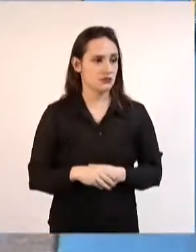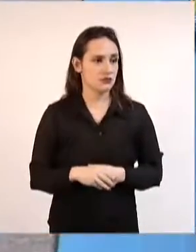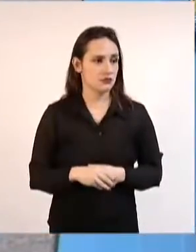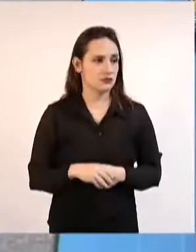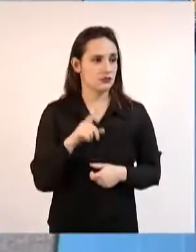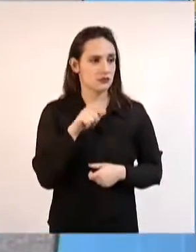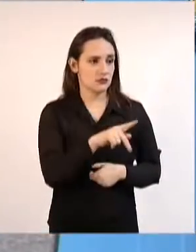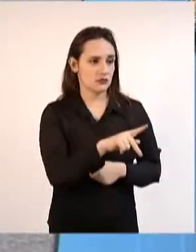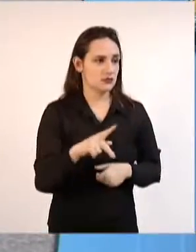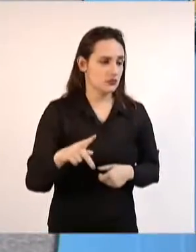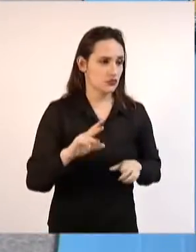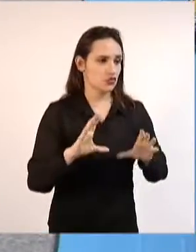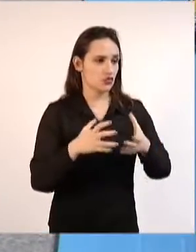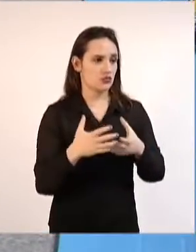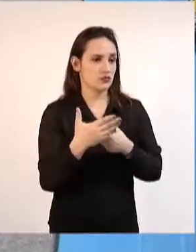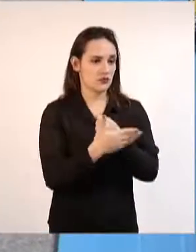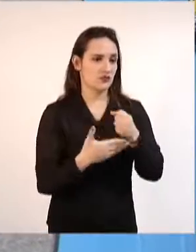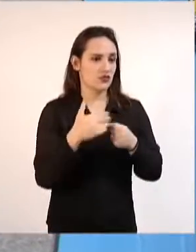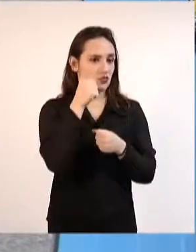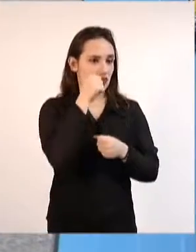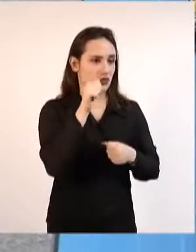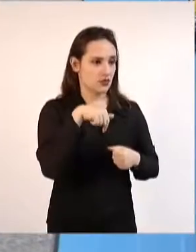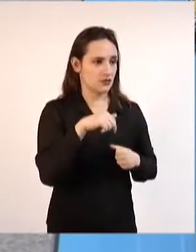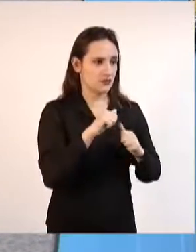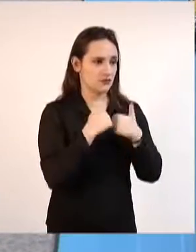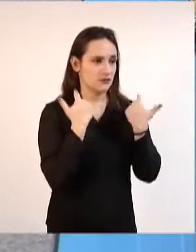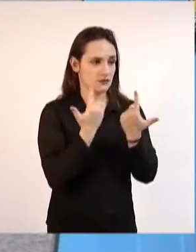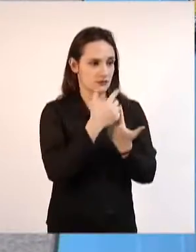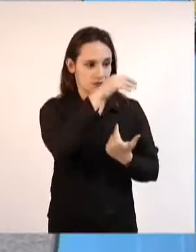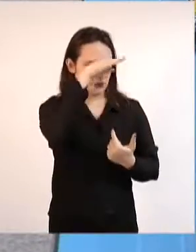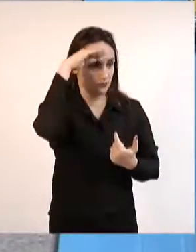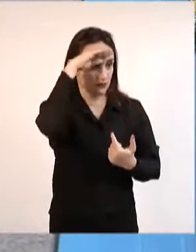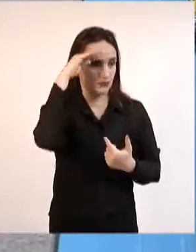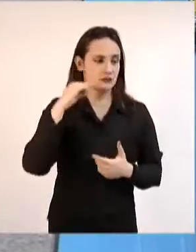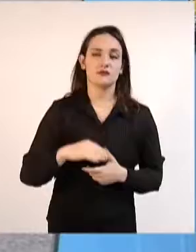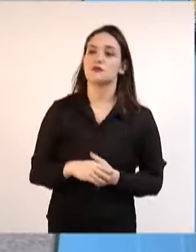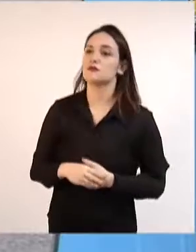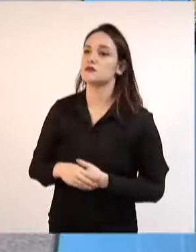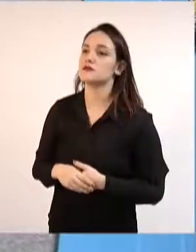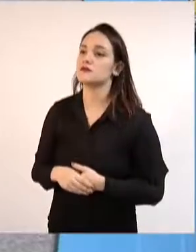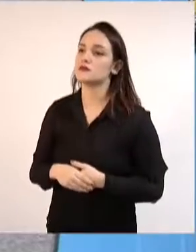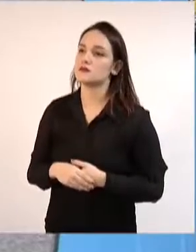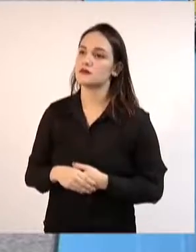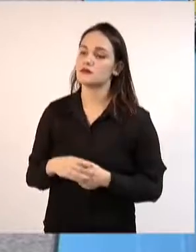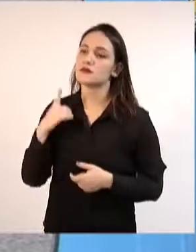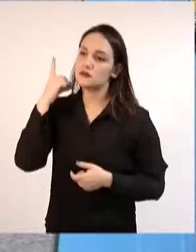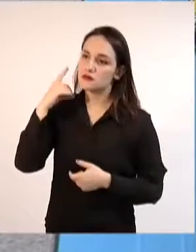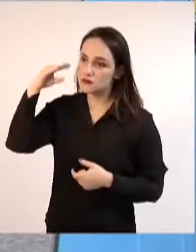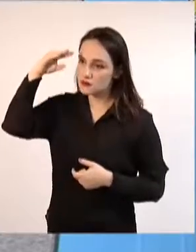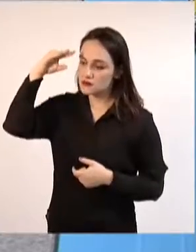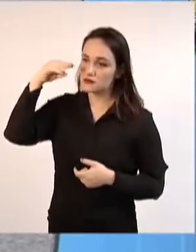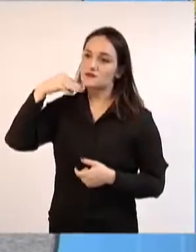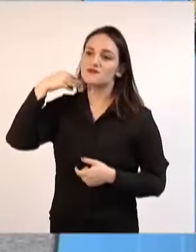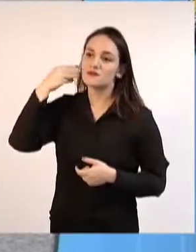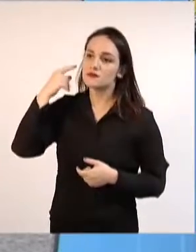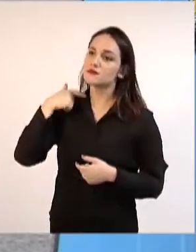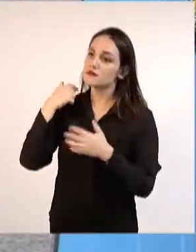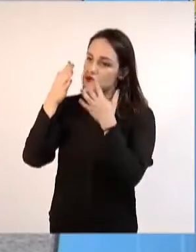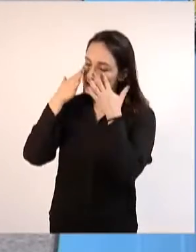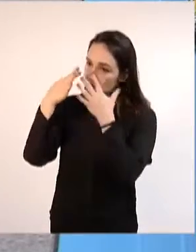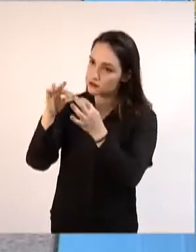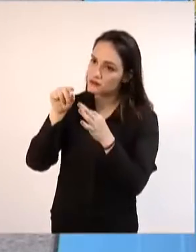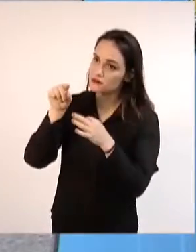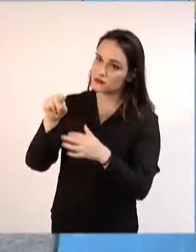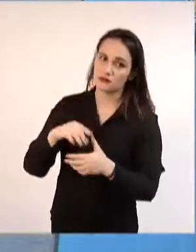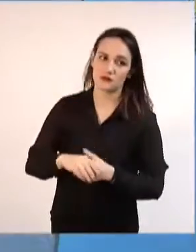presidente da Comissão de Defesa da Mulher dessa casa, Cabalmi. Deputado Marçal Filho, eu ouvi aqui atentamente a